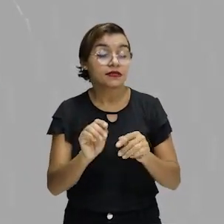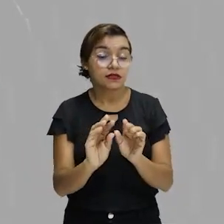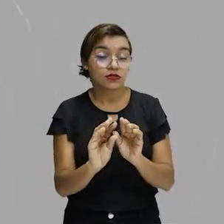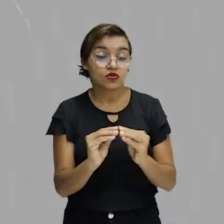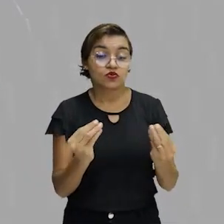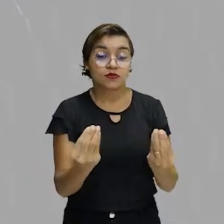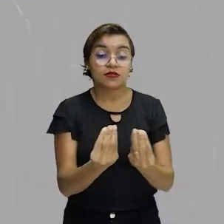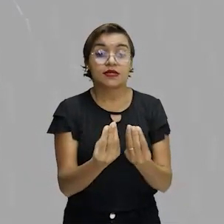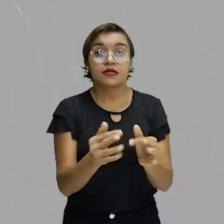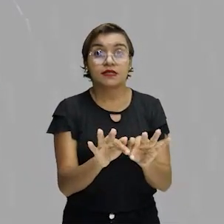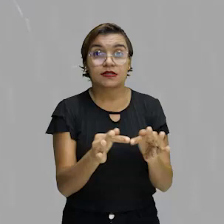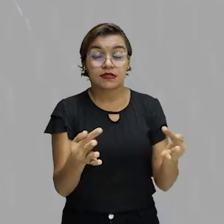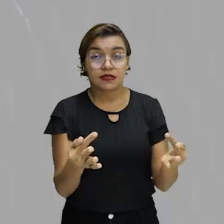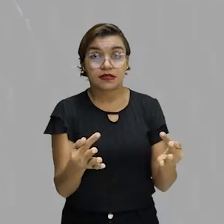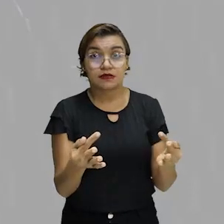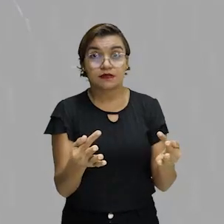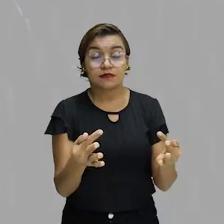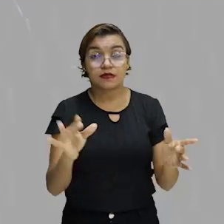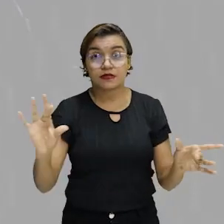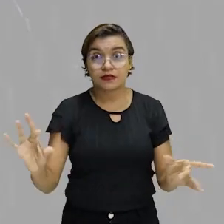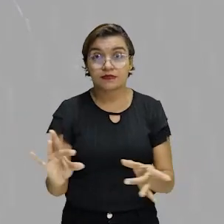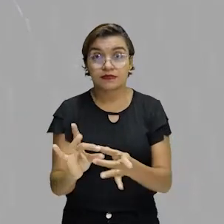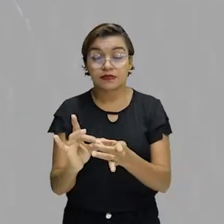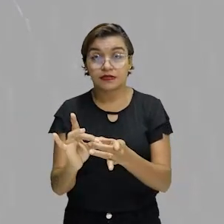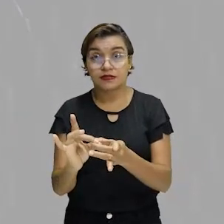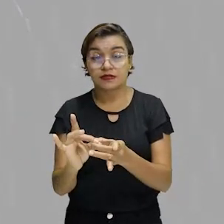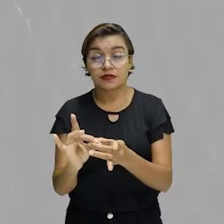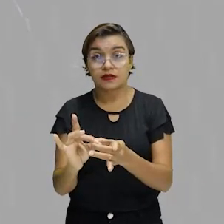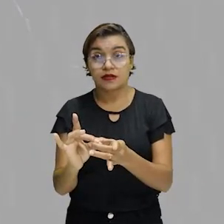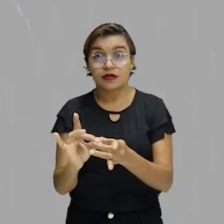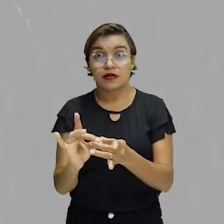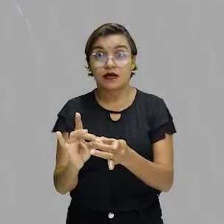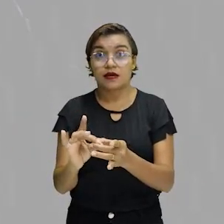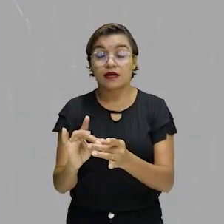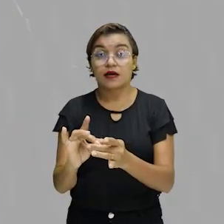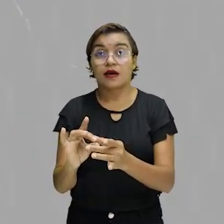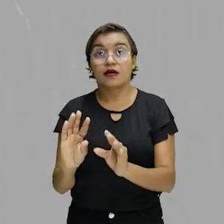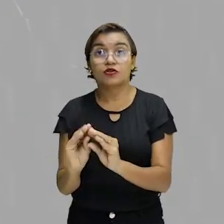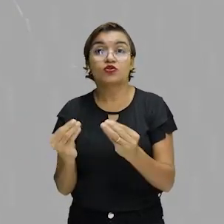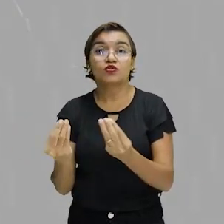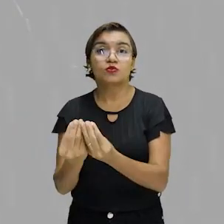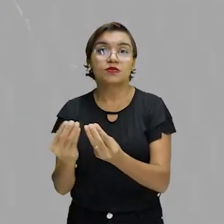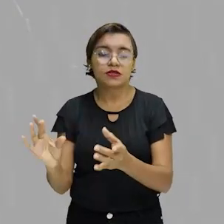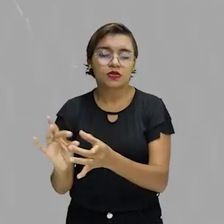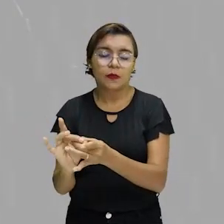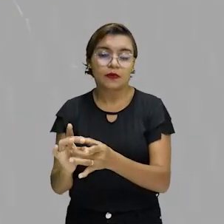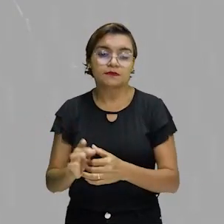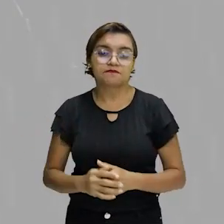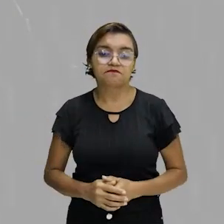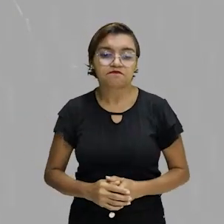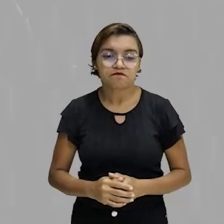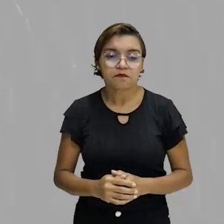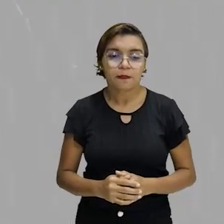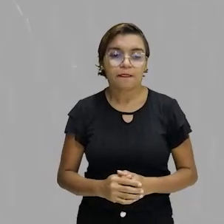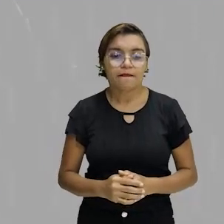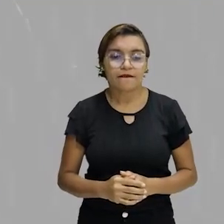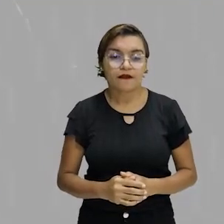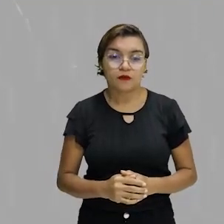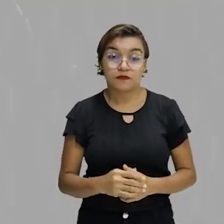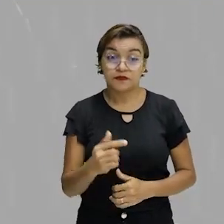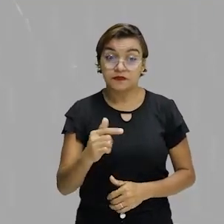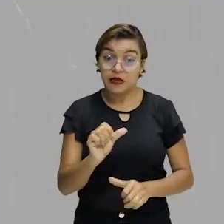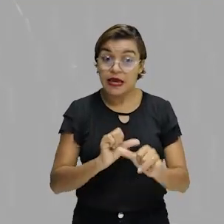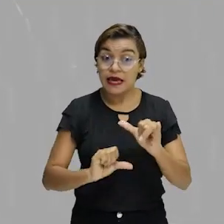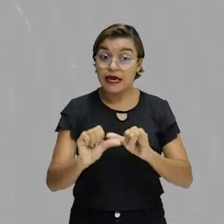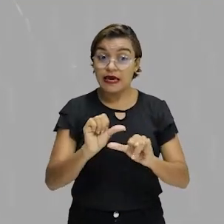simples interagindo como uma substância composta e na e reação do Ó eu